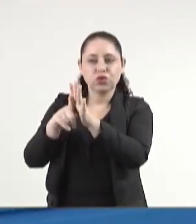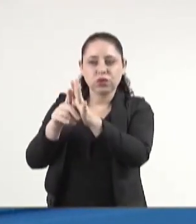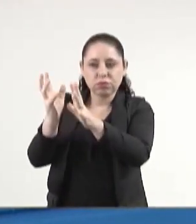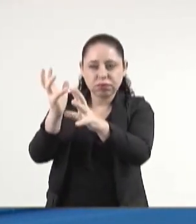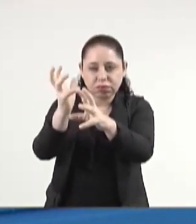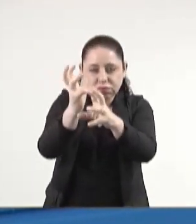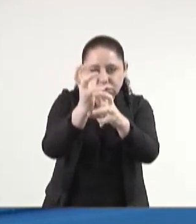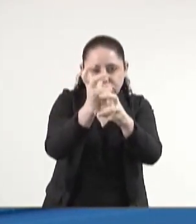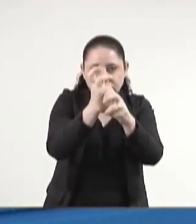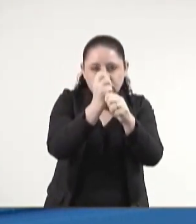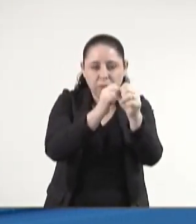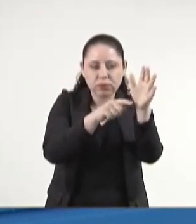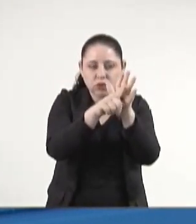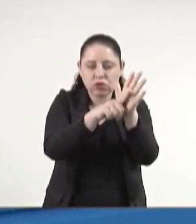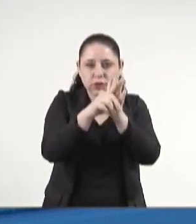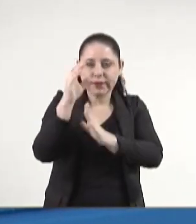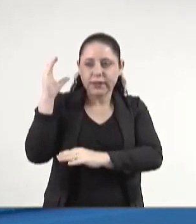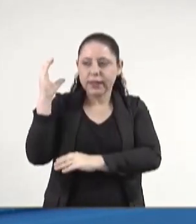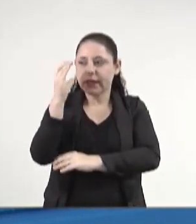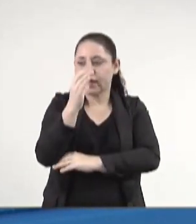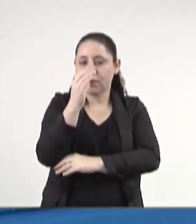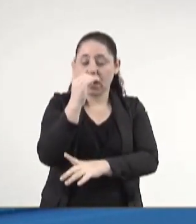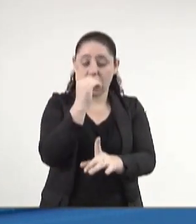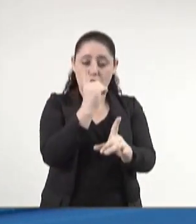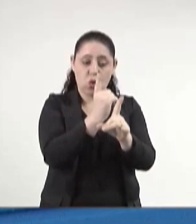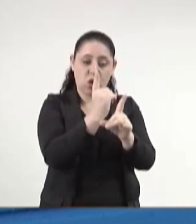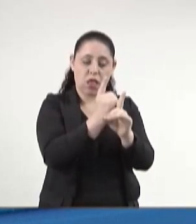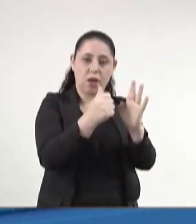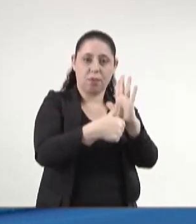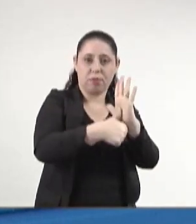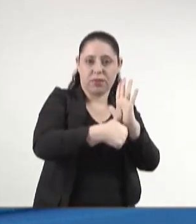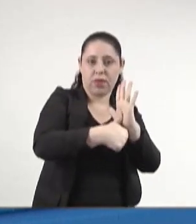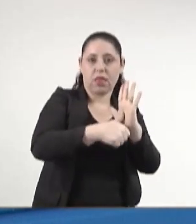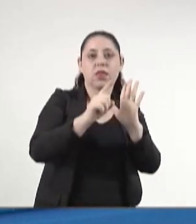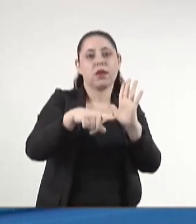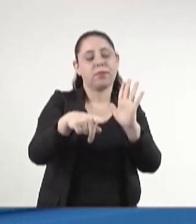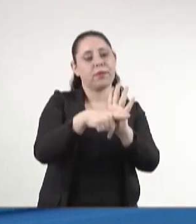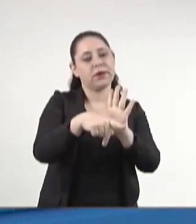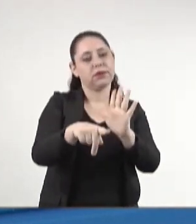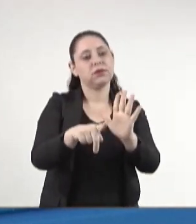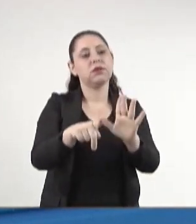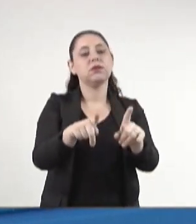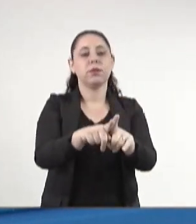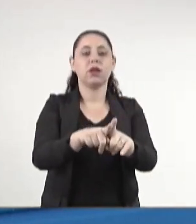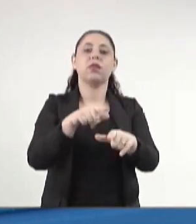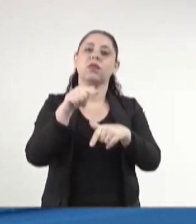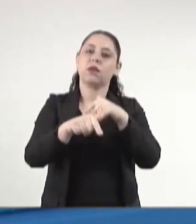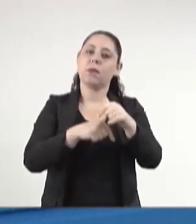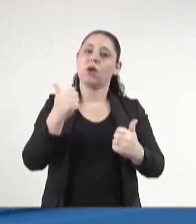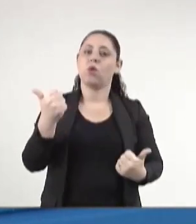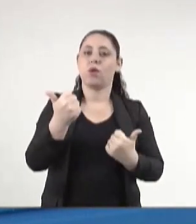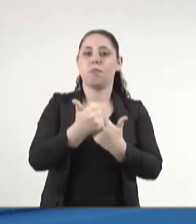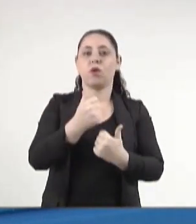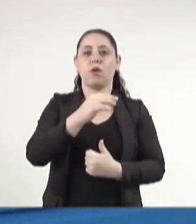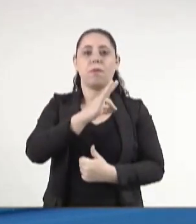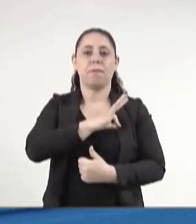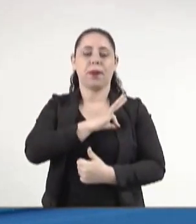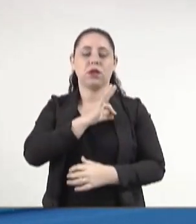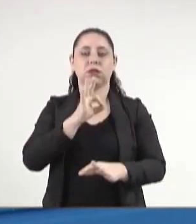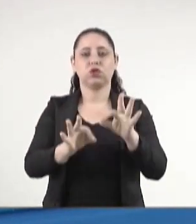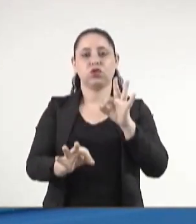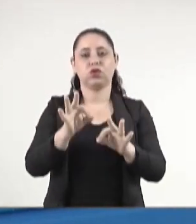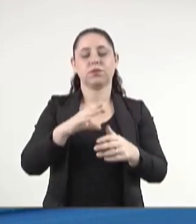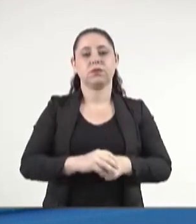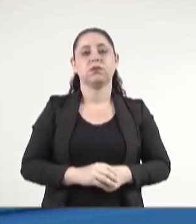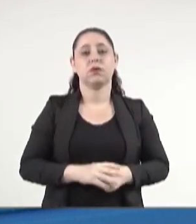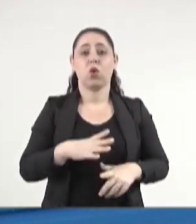de provas, é importante na questão da identificação civil, mas principalmente em várias atividades de apoio à polícia